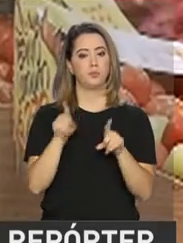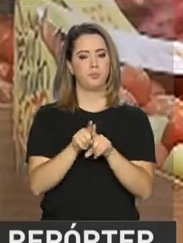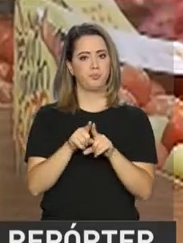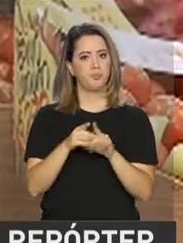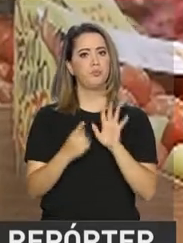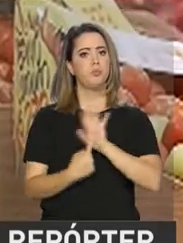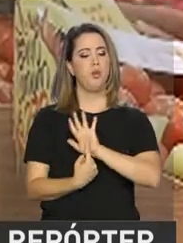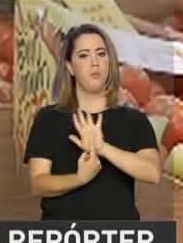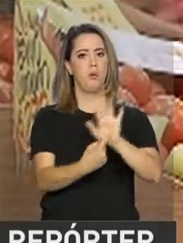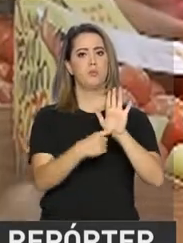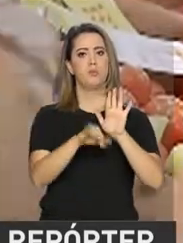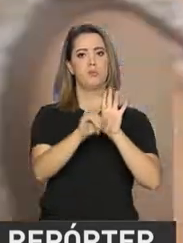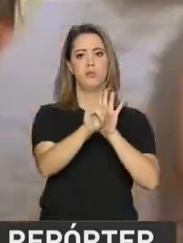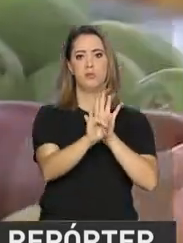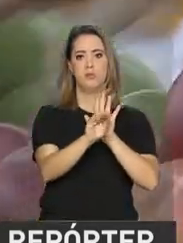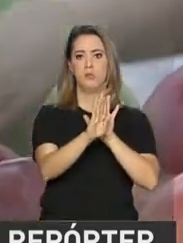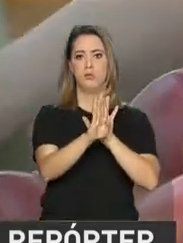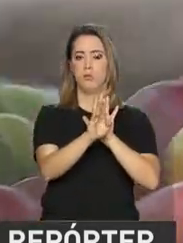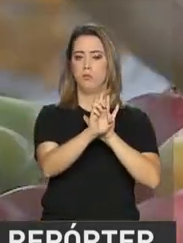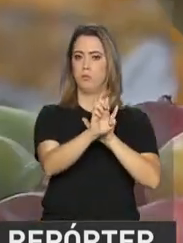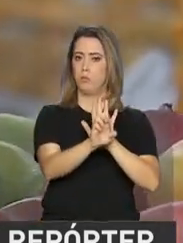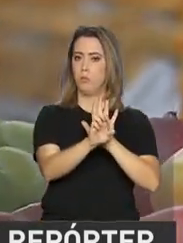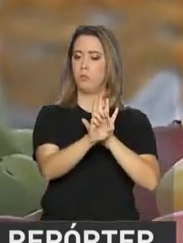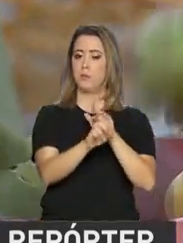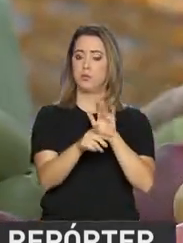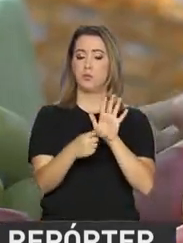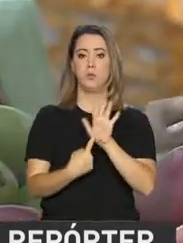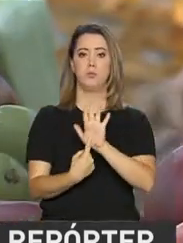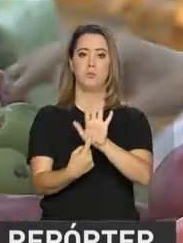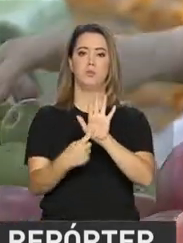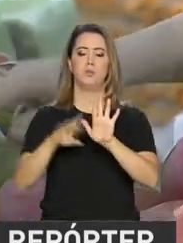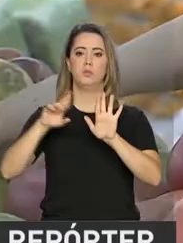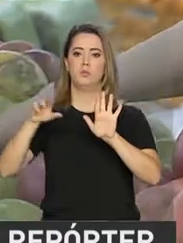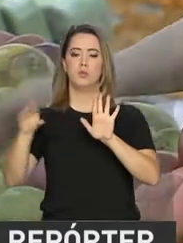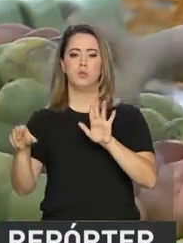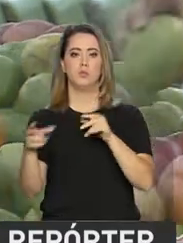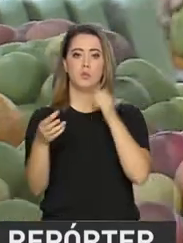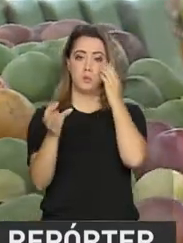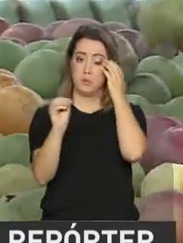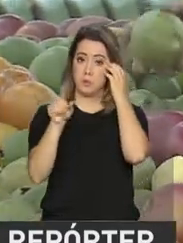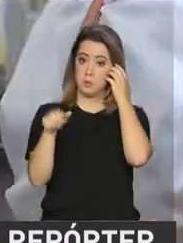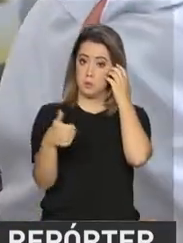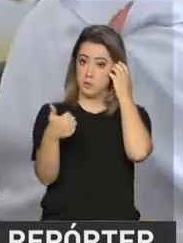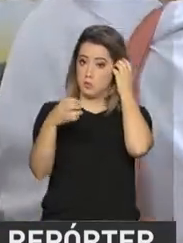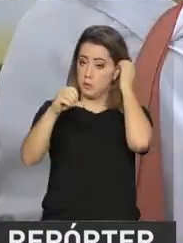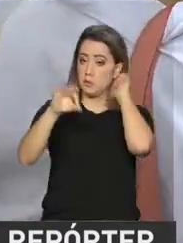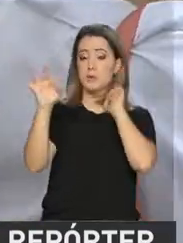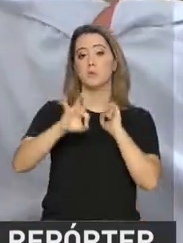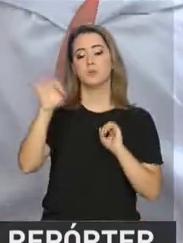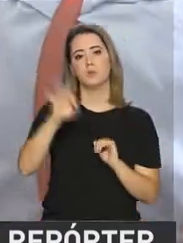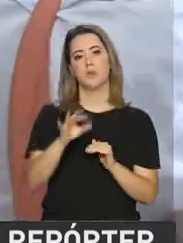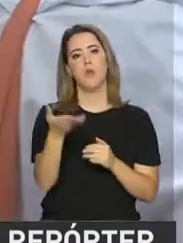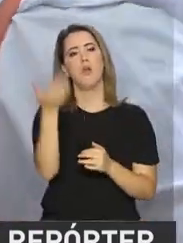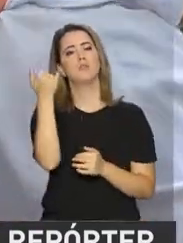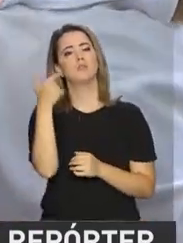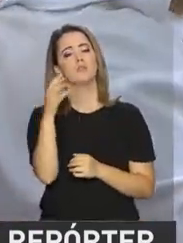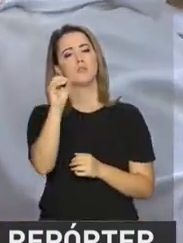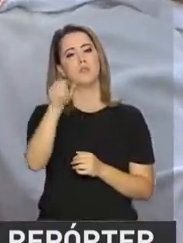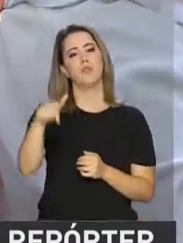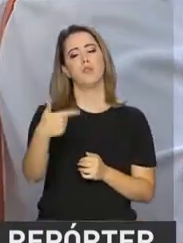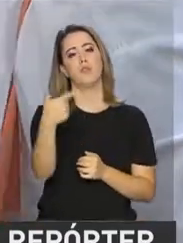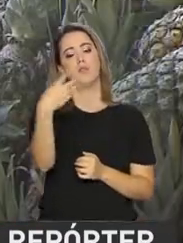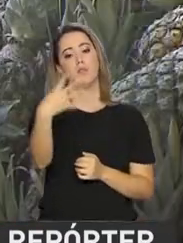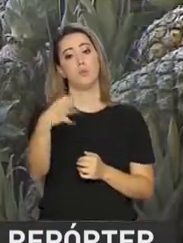ibge que registrou em agosto uma variação de 0,19 por cento contra 0,24 por cento